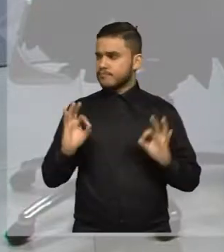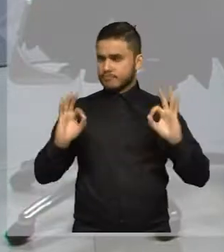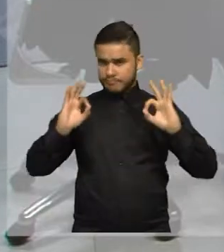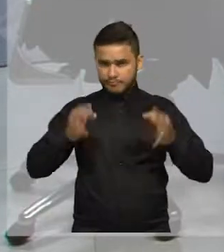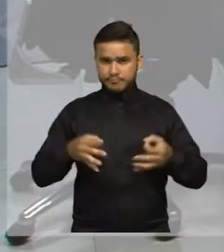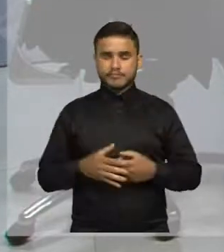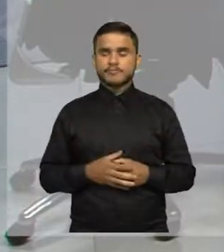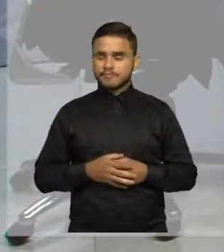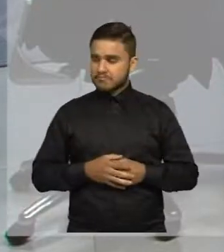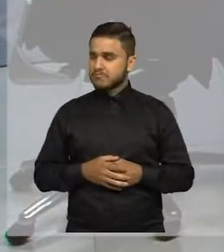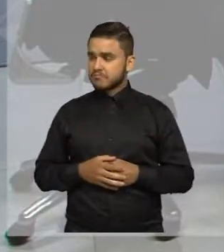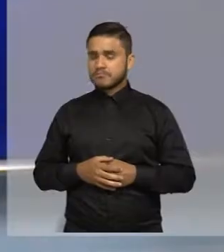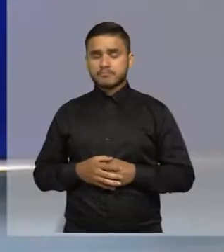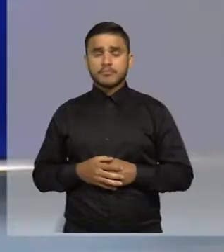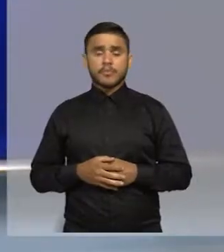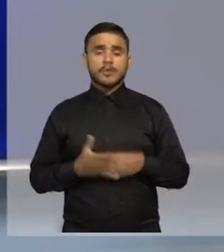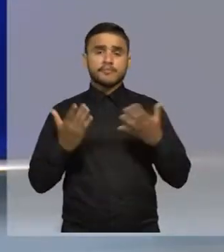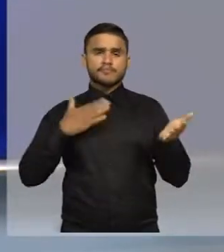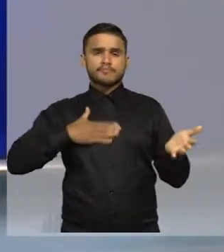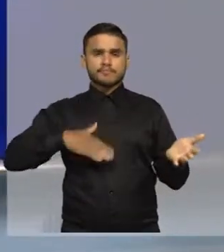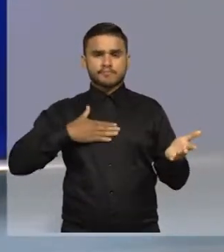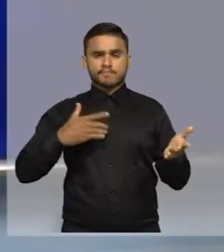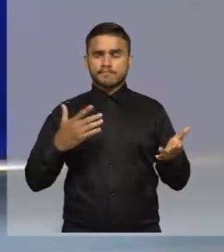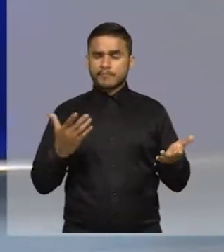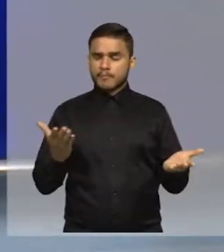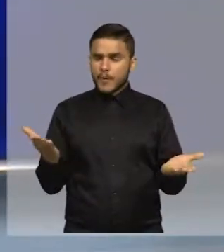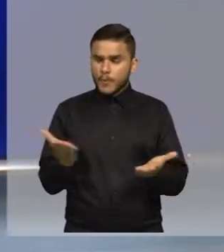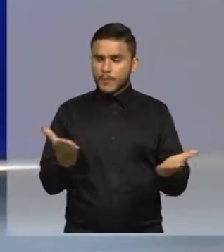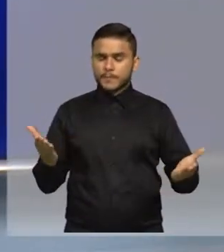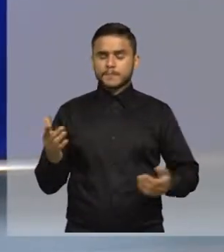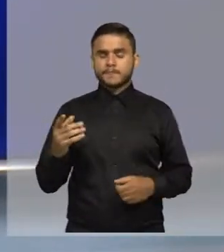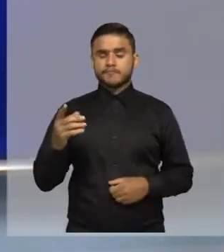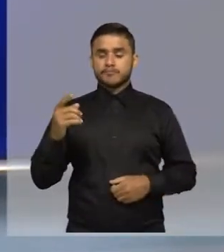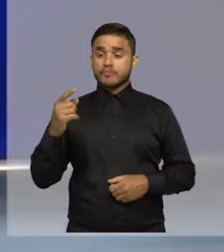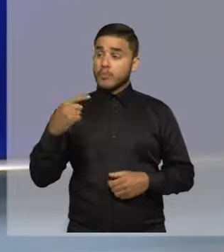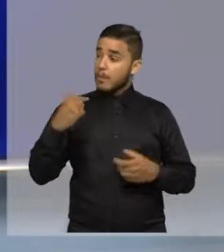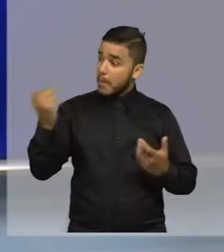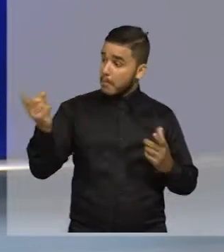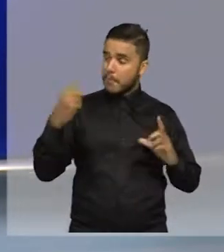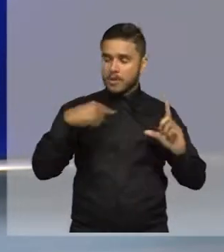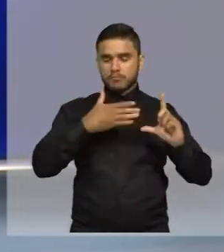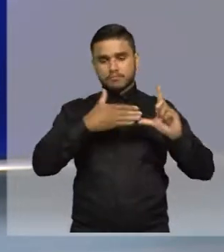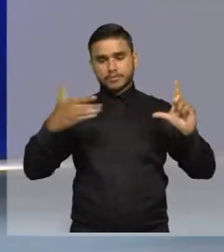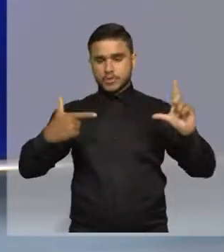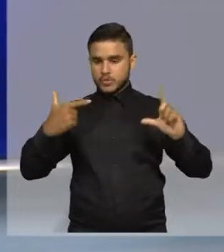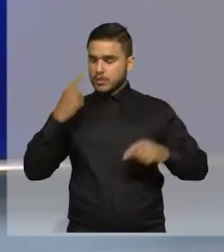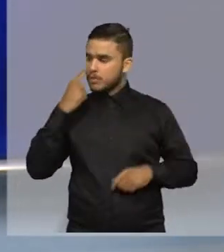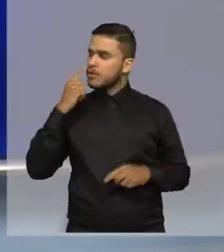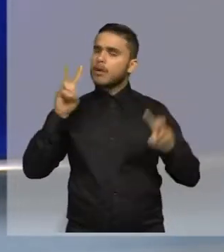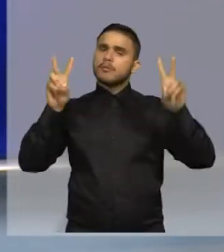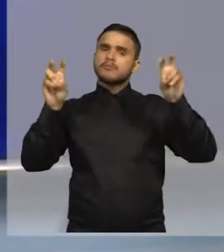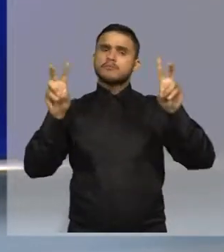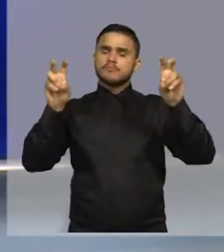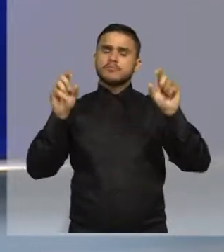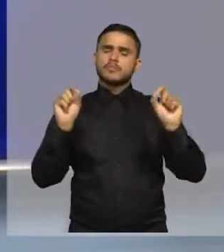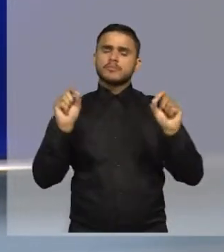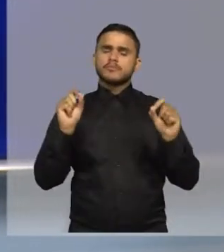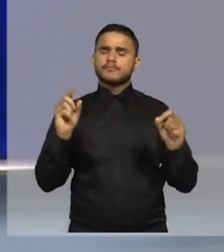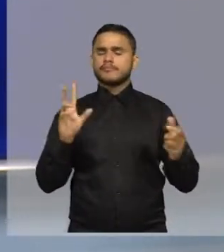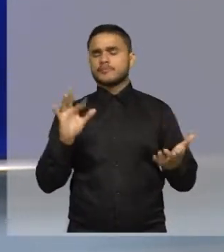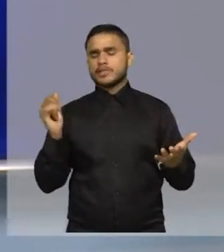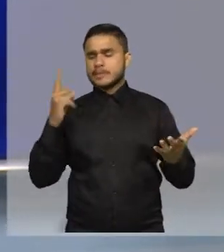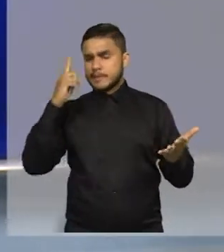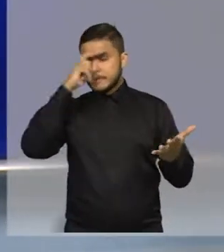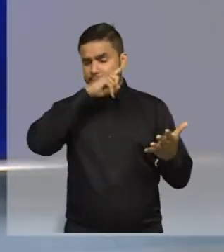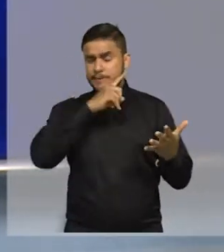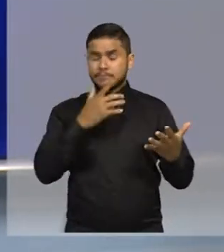tem. Eu vou fazer o nosso primeiro intervalo e quando voltarmos eu quero sequenciar essa discussão na perspectiva de quais são as soluções que